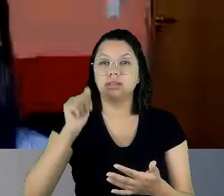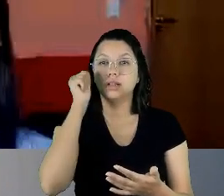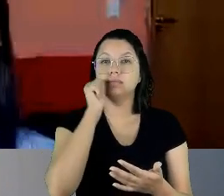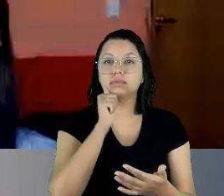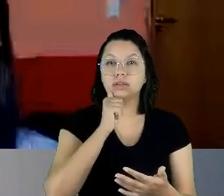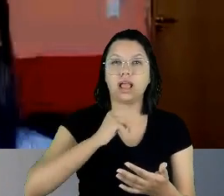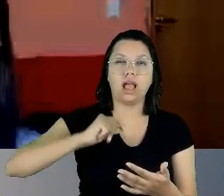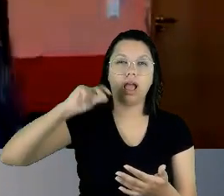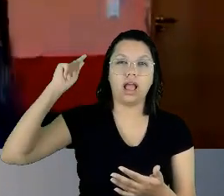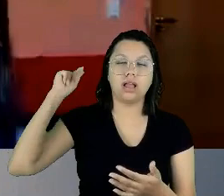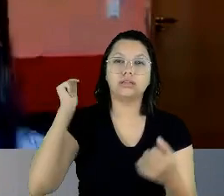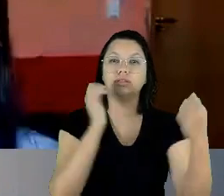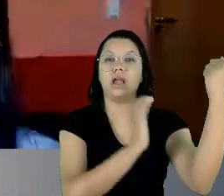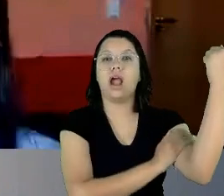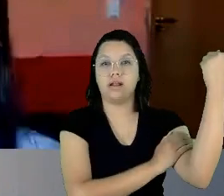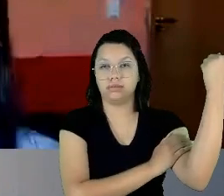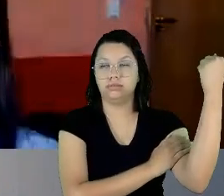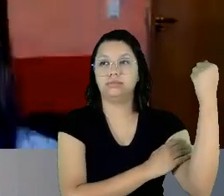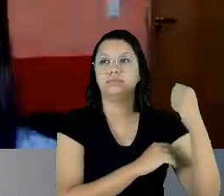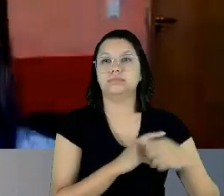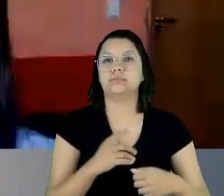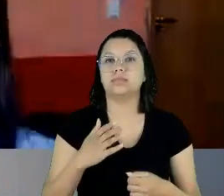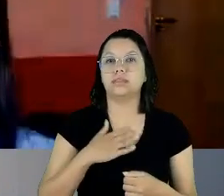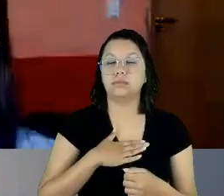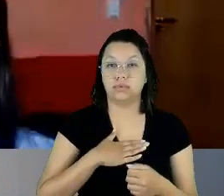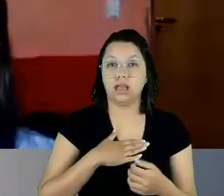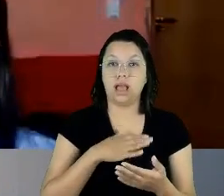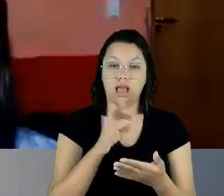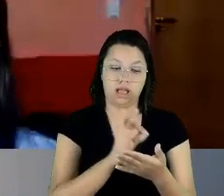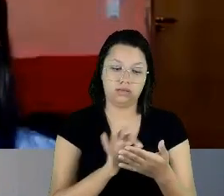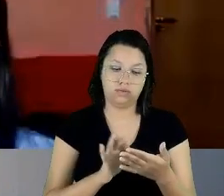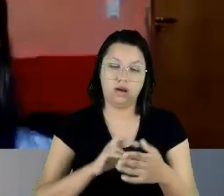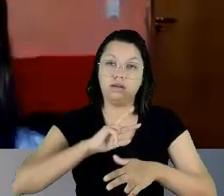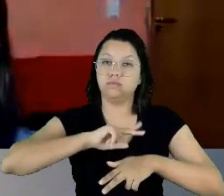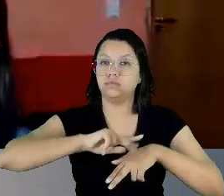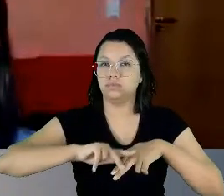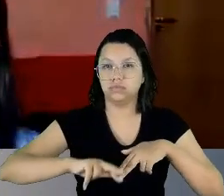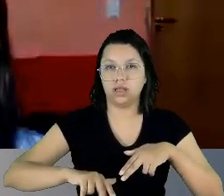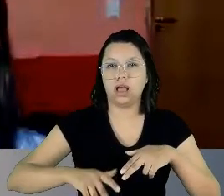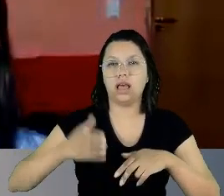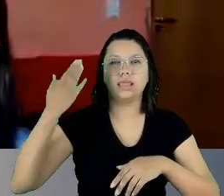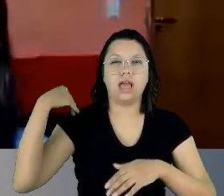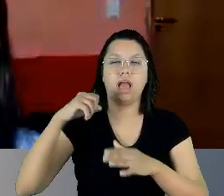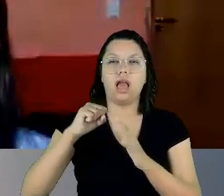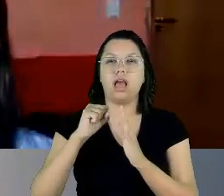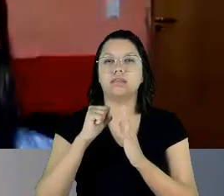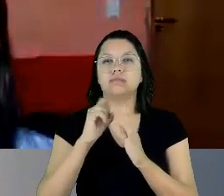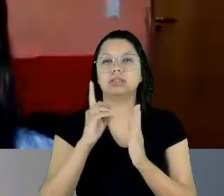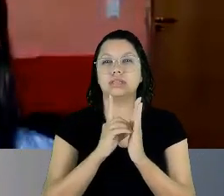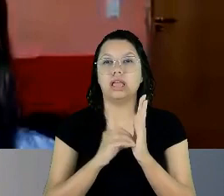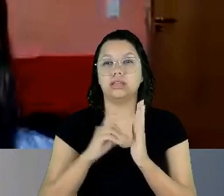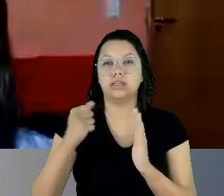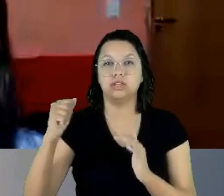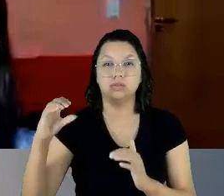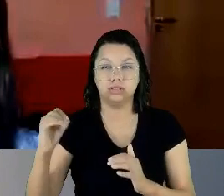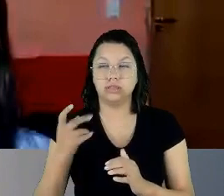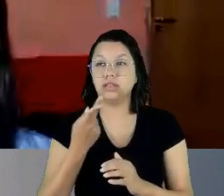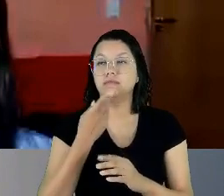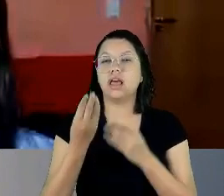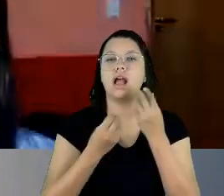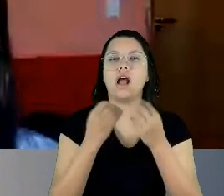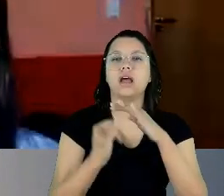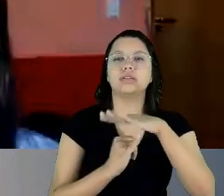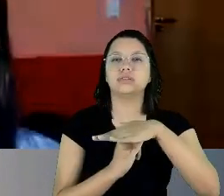bem clássica assim, no feminismo, né, que ela é uma das primeiras autoras que trata a questão de gênero, lá nos anos 80 ainda, e ela trata como